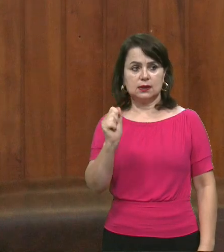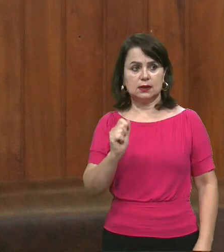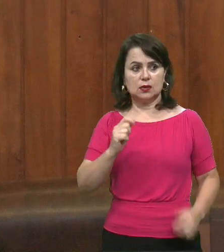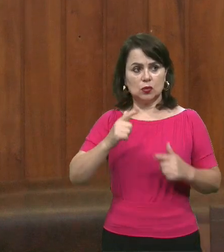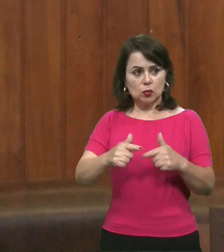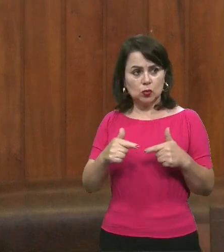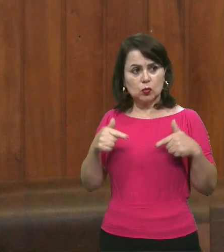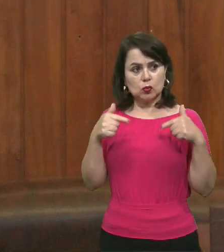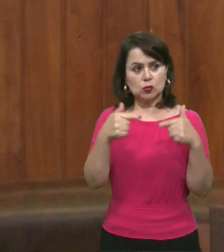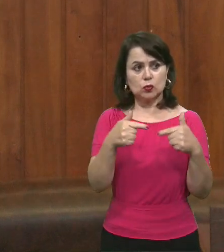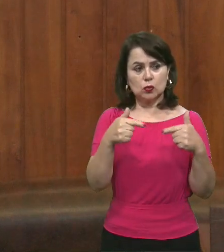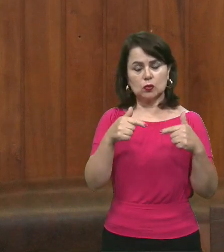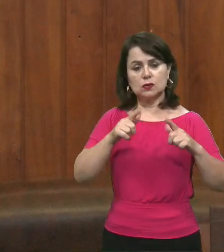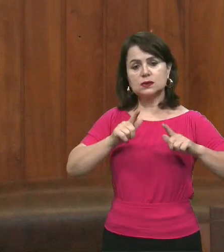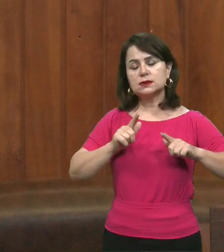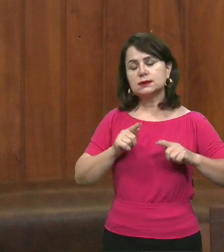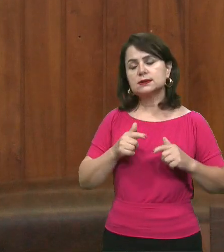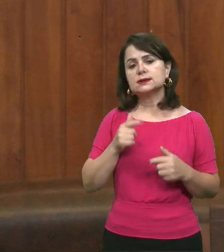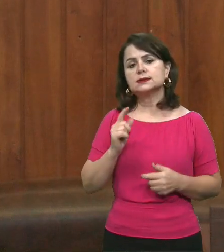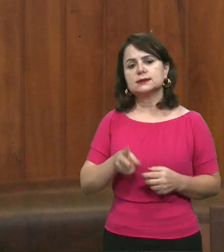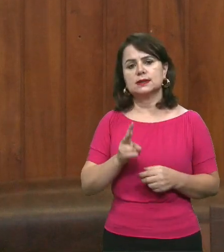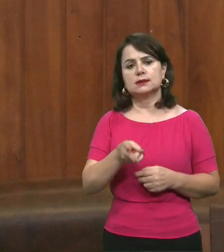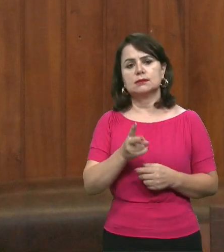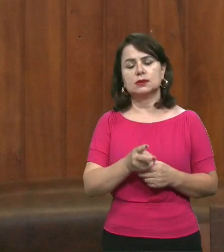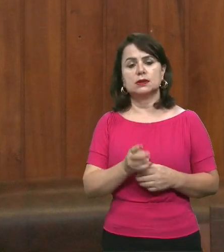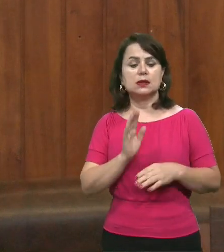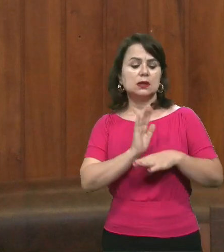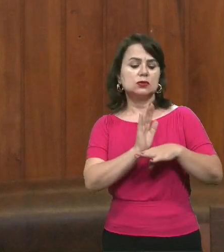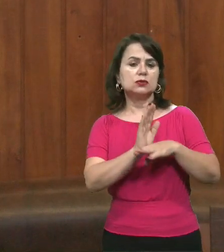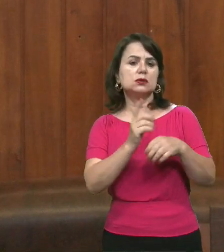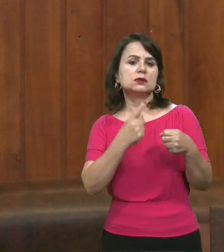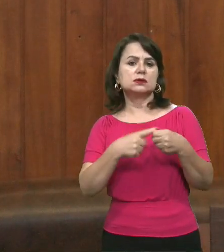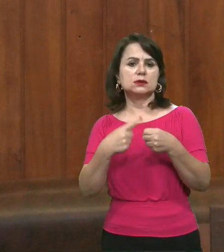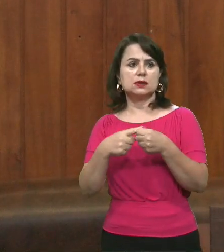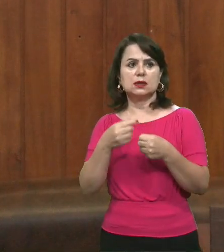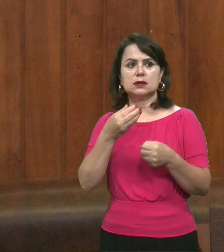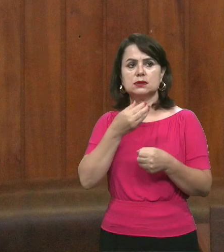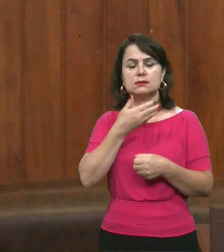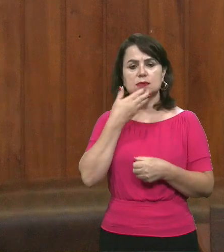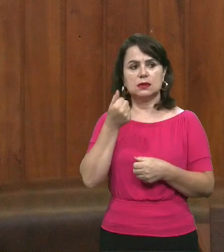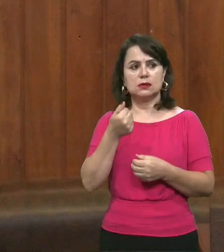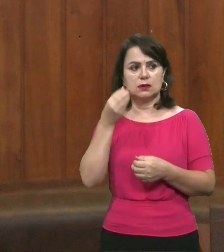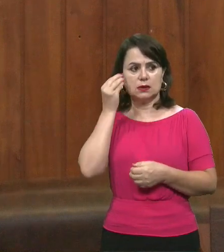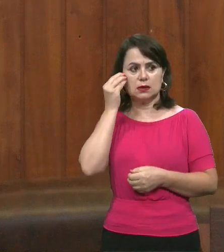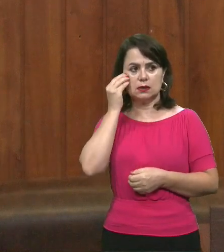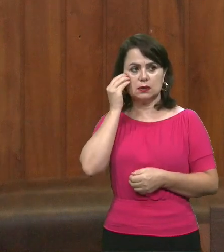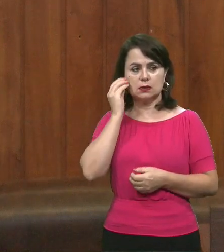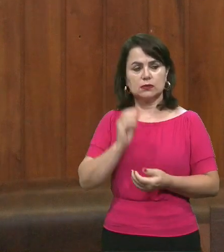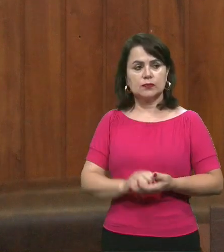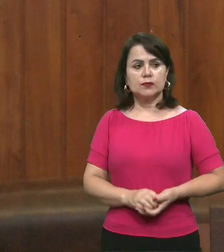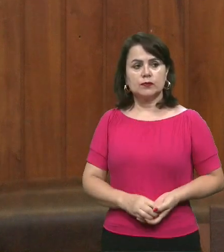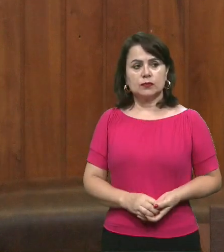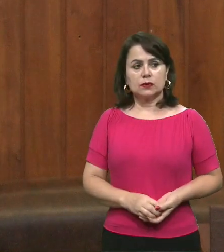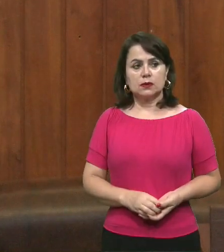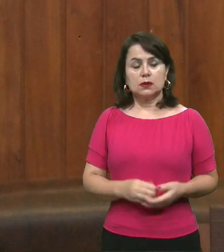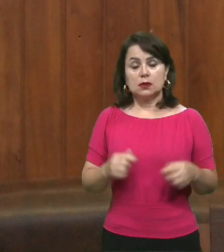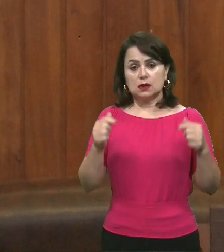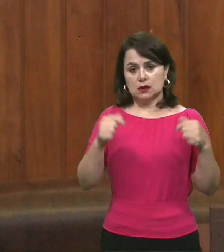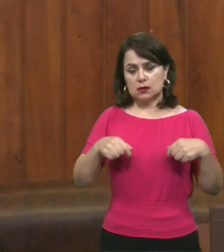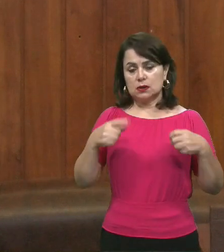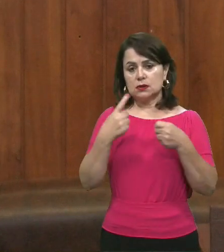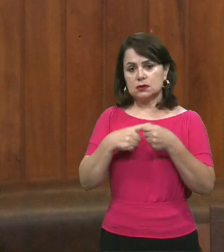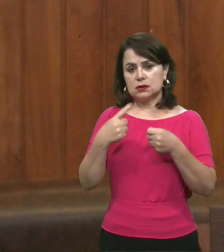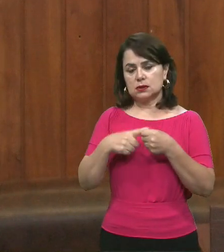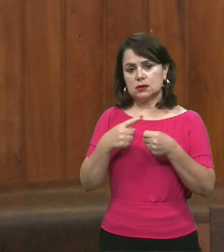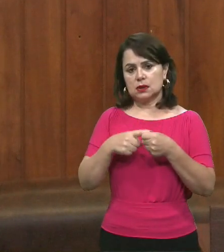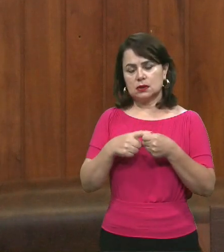sempre procurando o melhor para Marília. A nossa causa é Marília. Vamos lá, então. A cidade é